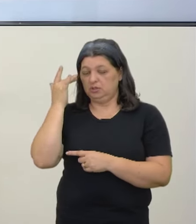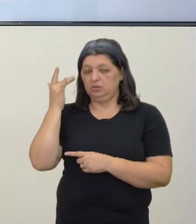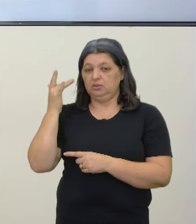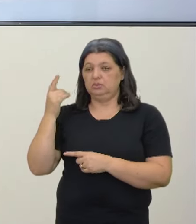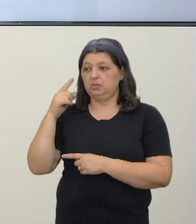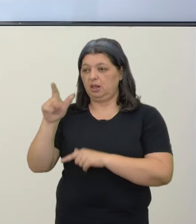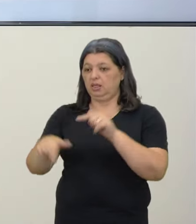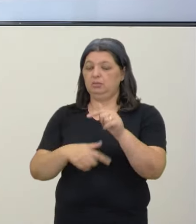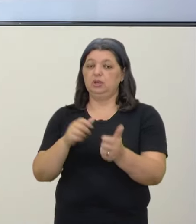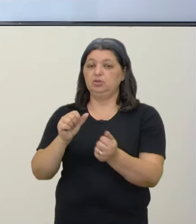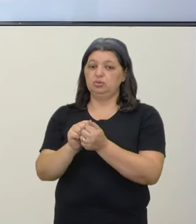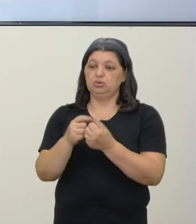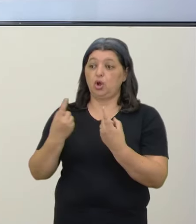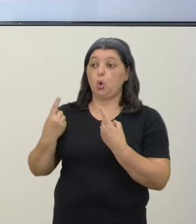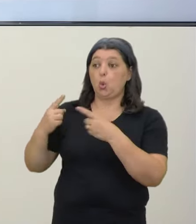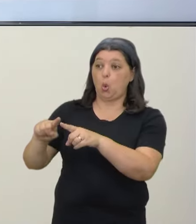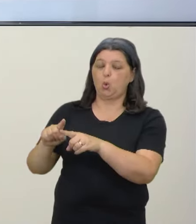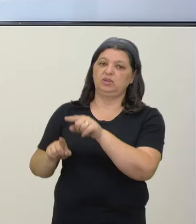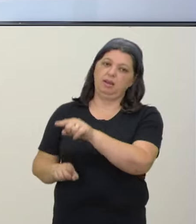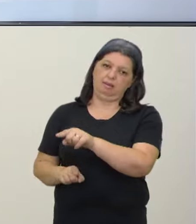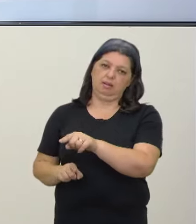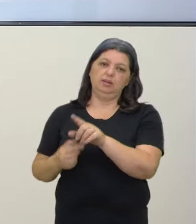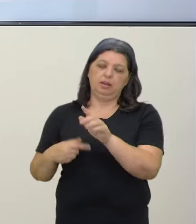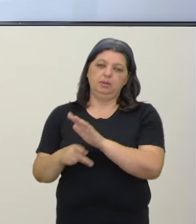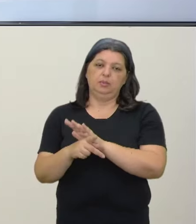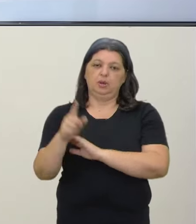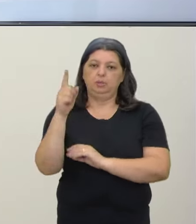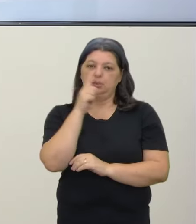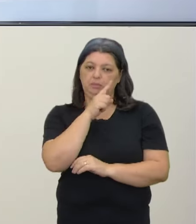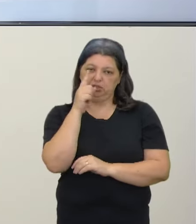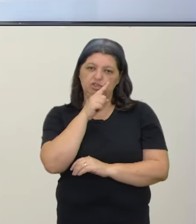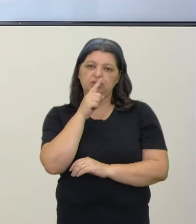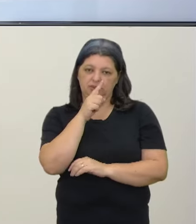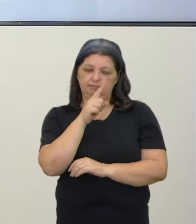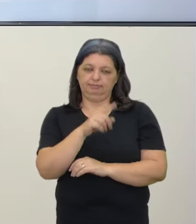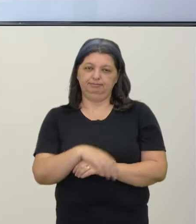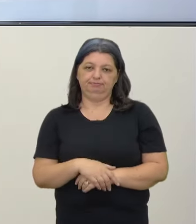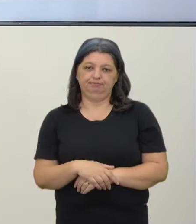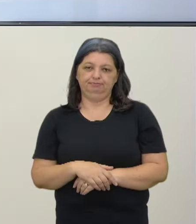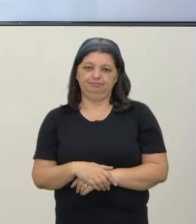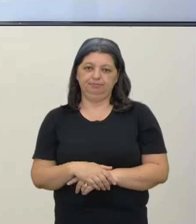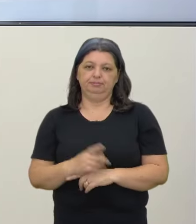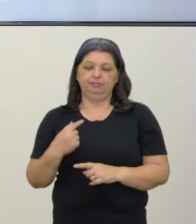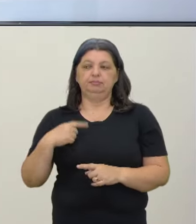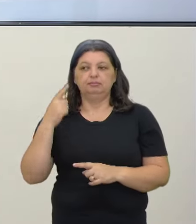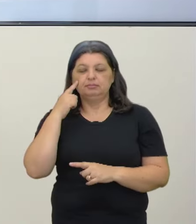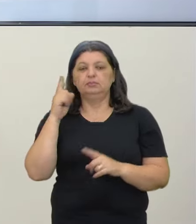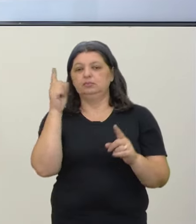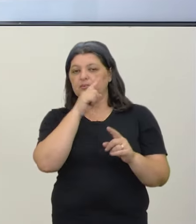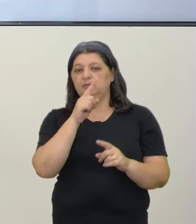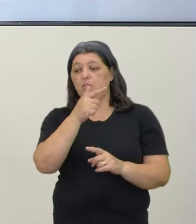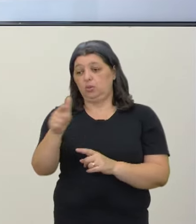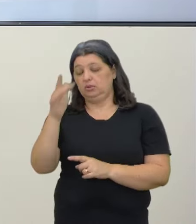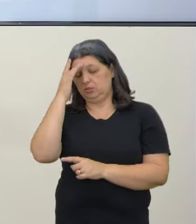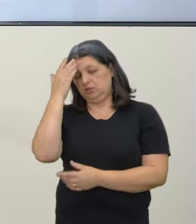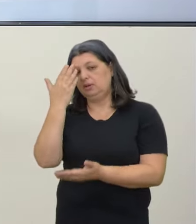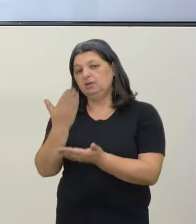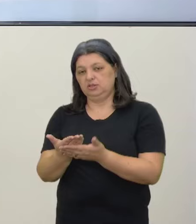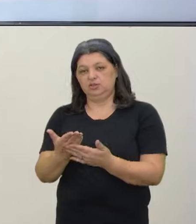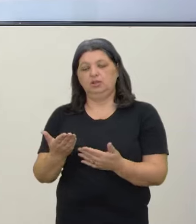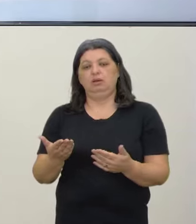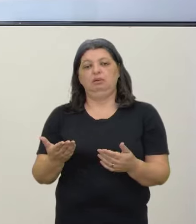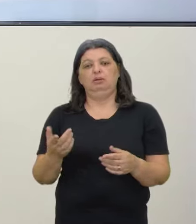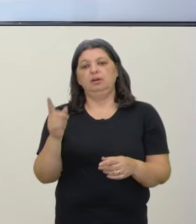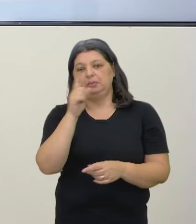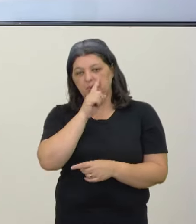comigo contra ele. Então, isso é uma calúnia. Eu estou contando uma mentira e eu estou levando pessoas a acreditarem numa mentira e isso vai